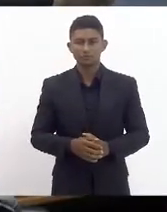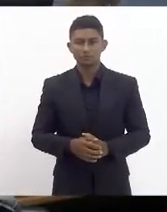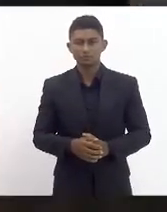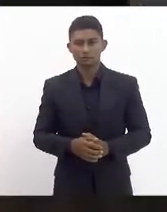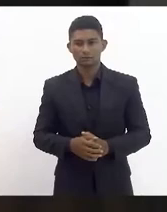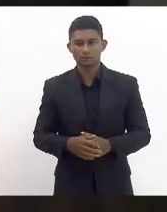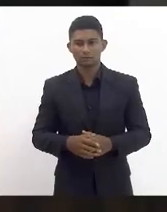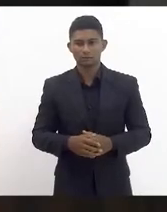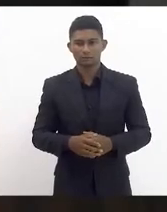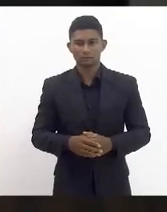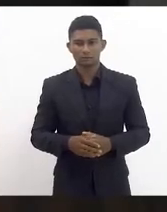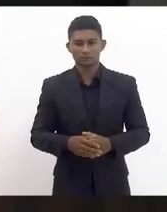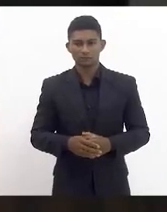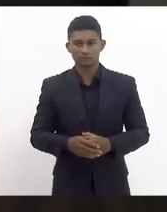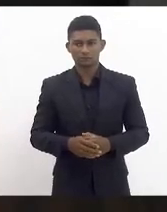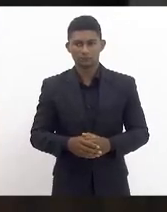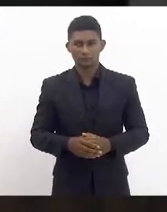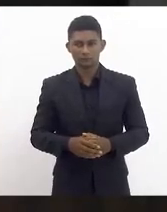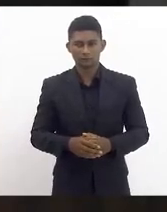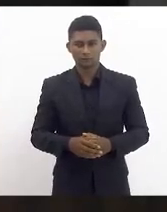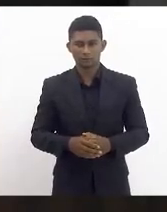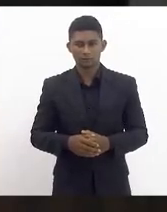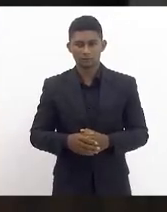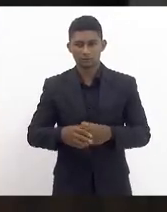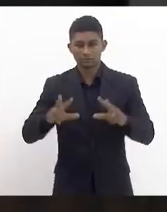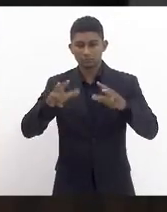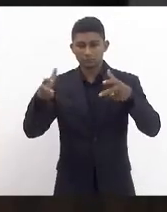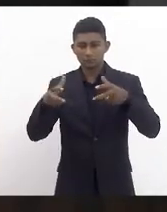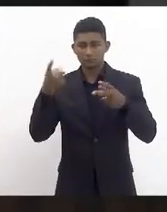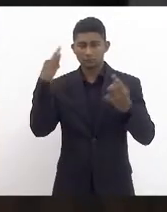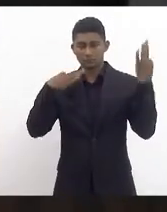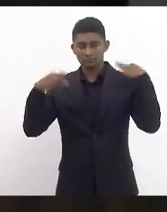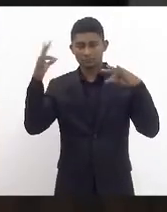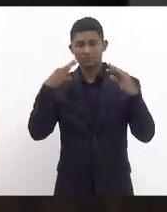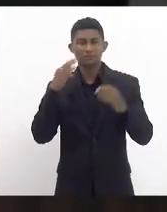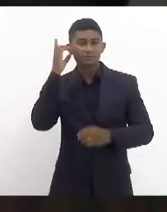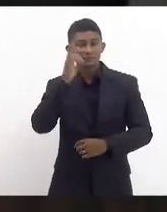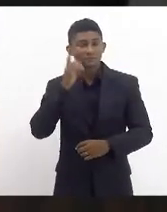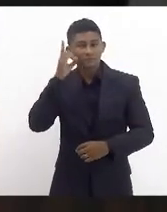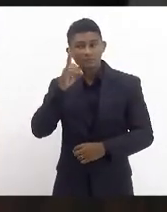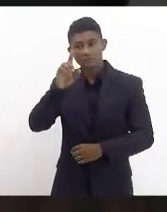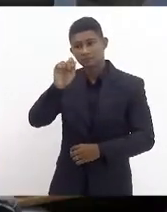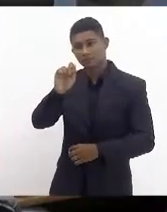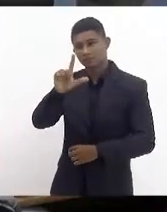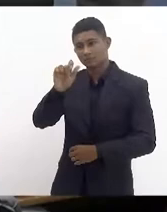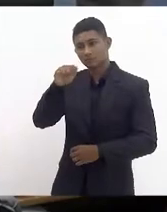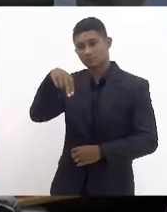Pela Comissão de Turismo, deputada Alana Passos.